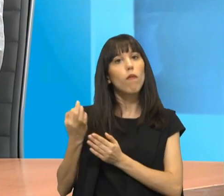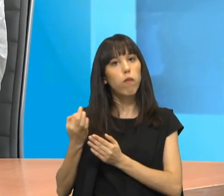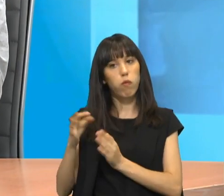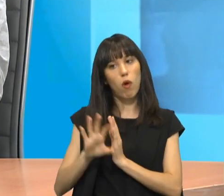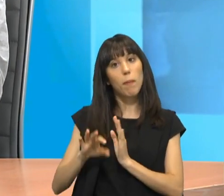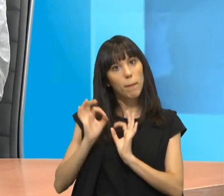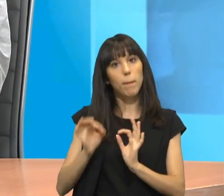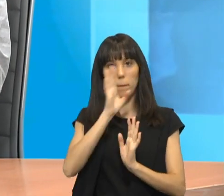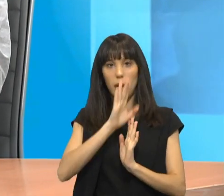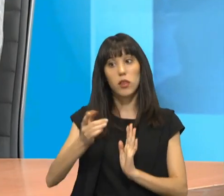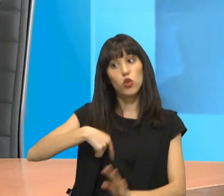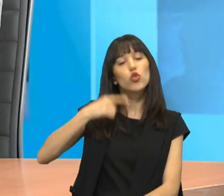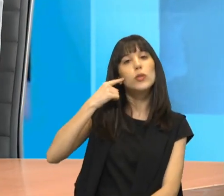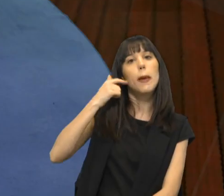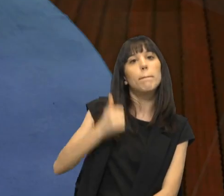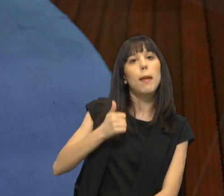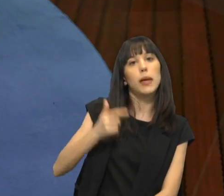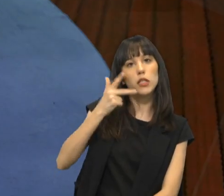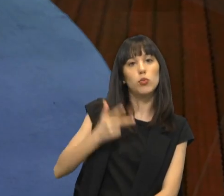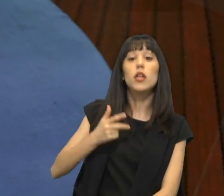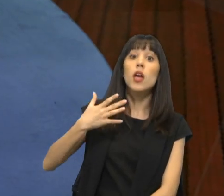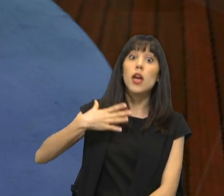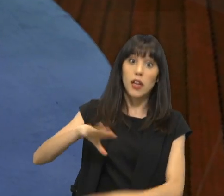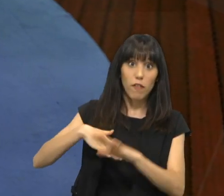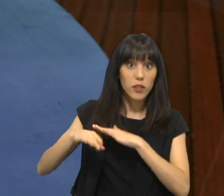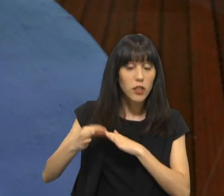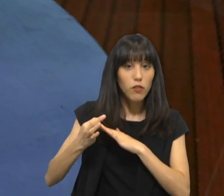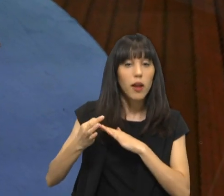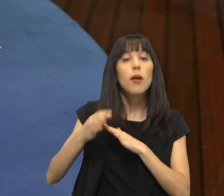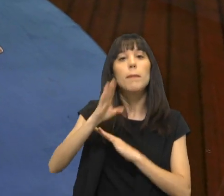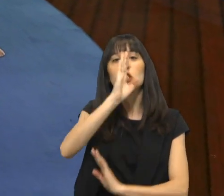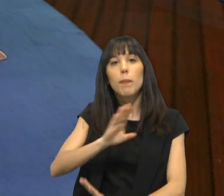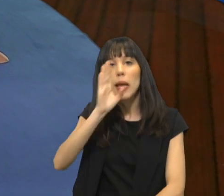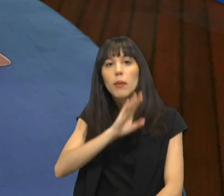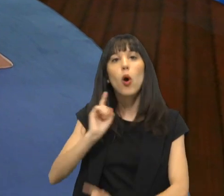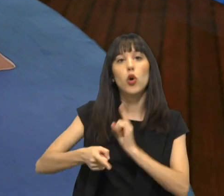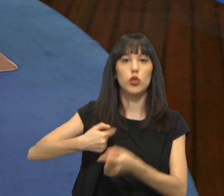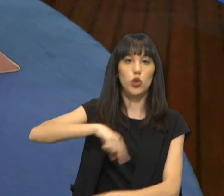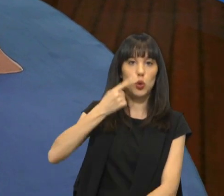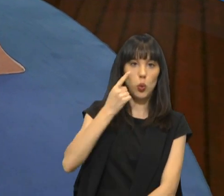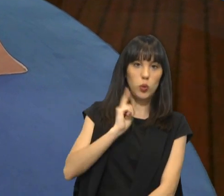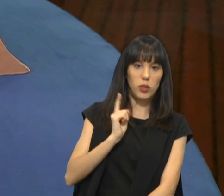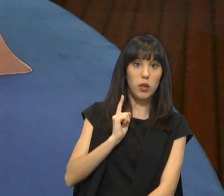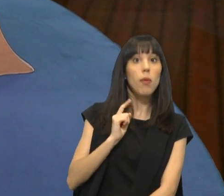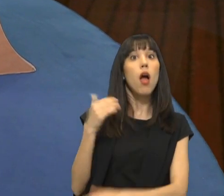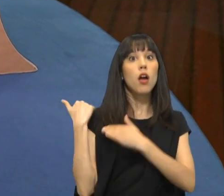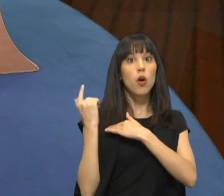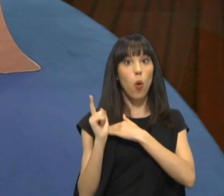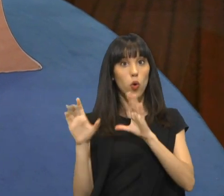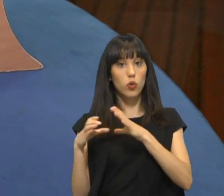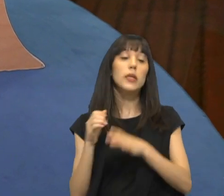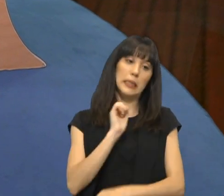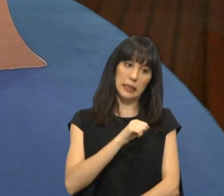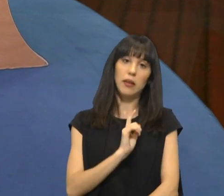ainda não as conhecemos, ou seja, conhecemos a intenção e depois é preciso passar, de facto, para a prática, mas que a intenção... Ficaram a cargo deste grupo? Exatamente, e